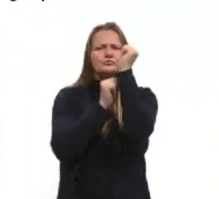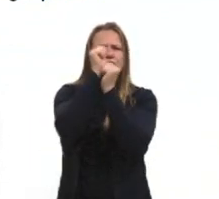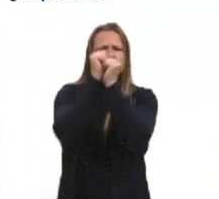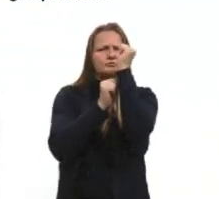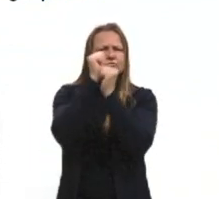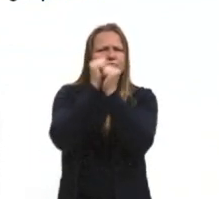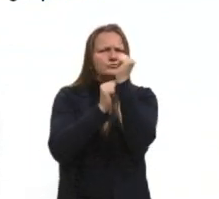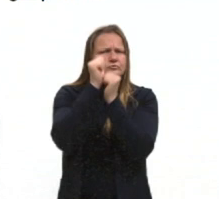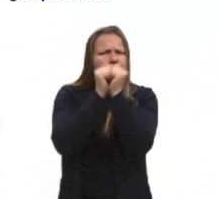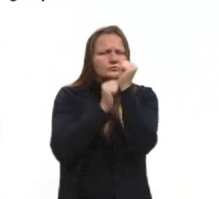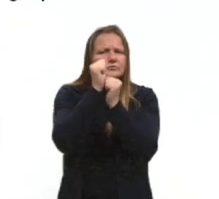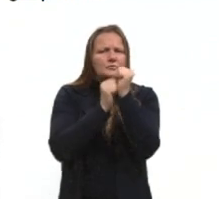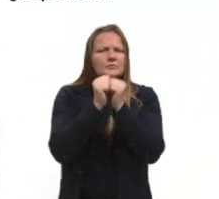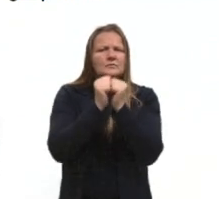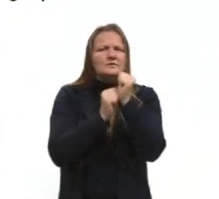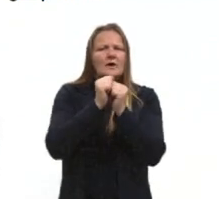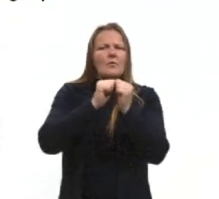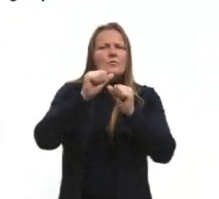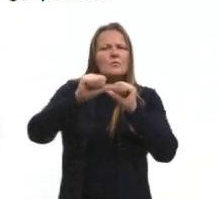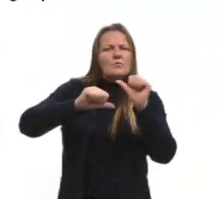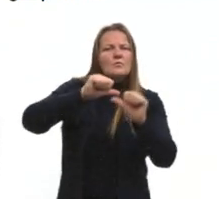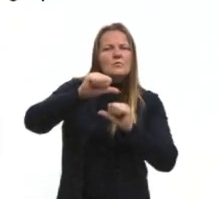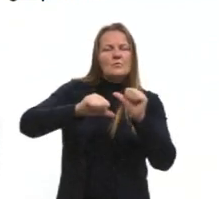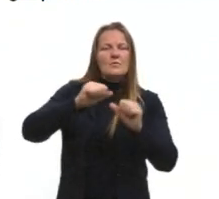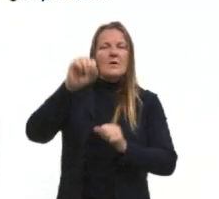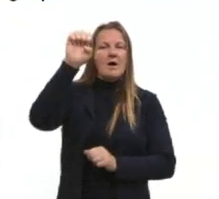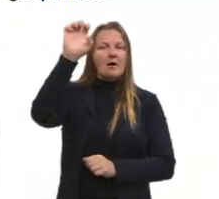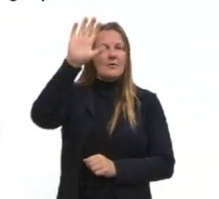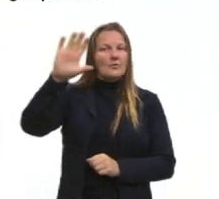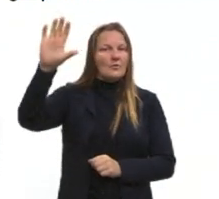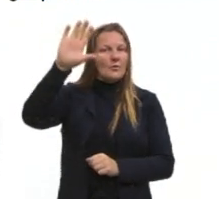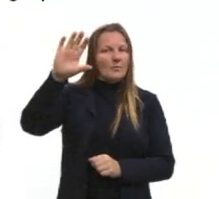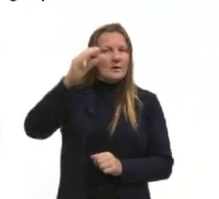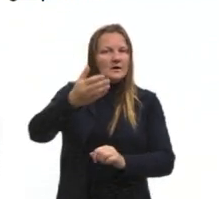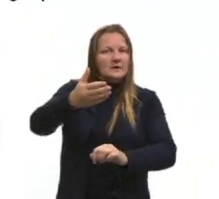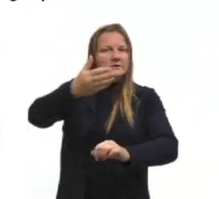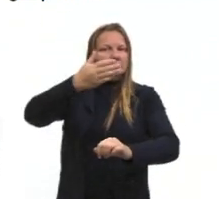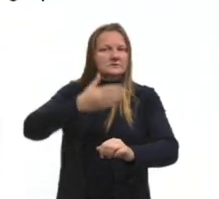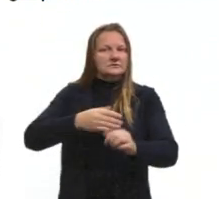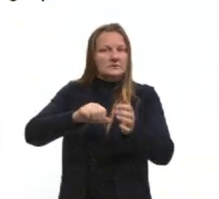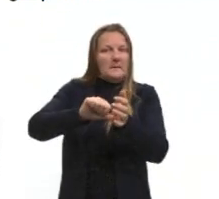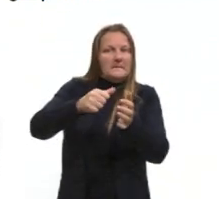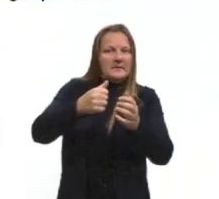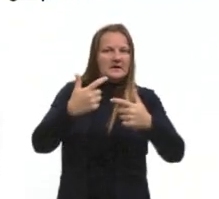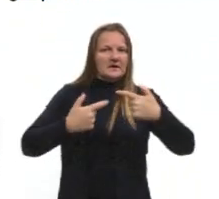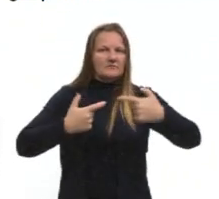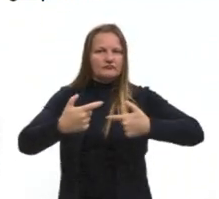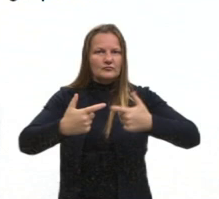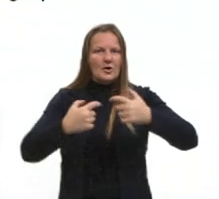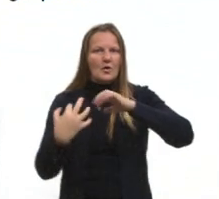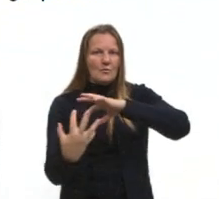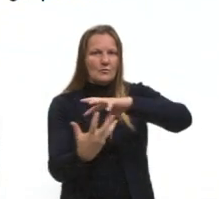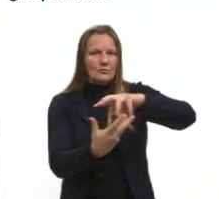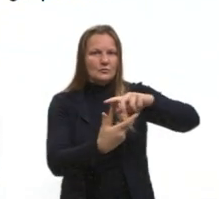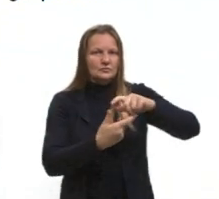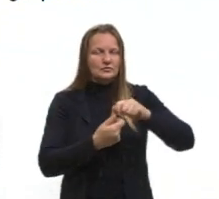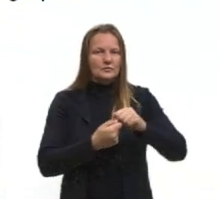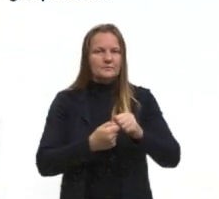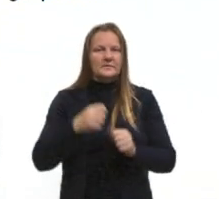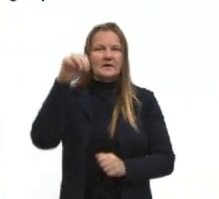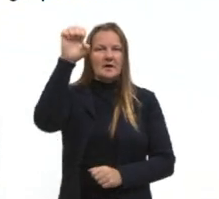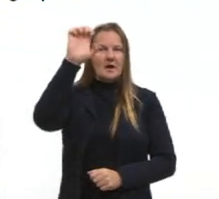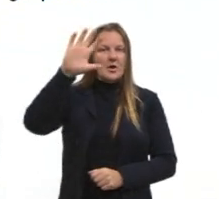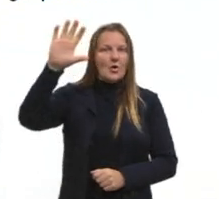acontecendo na Europa ali um pouco antes da primeira guerra tá então qual a expansão da Europa